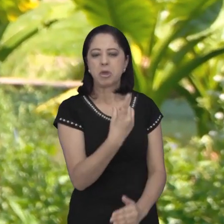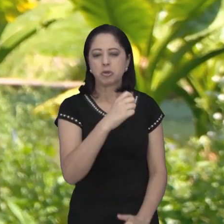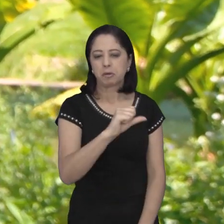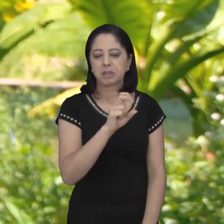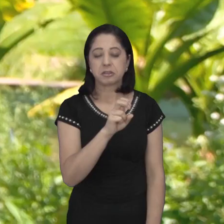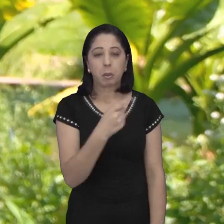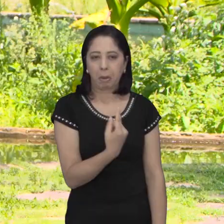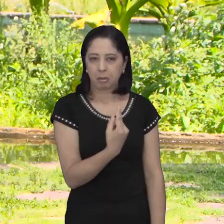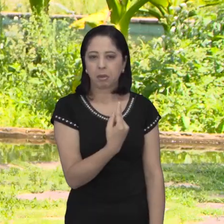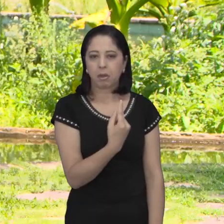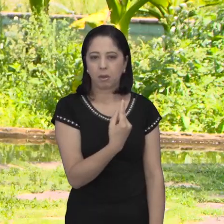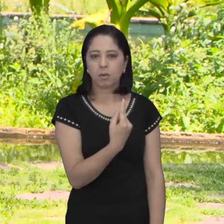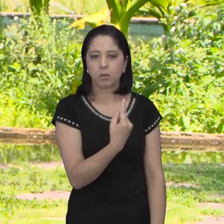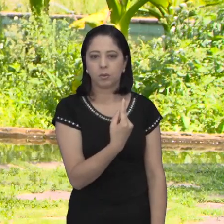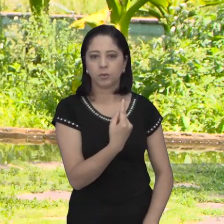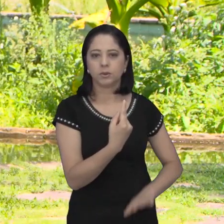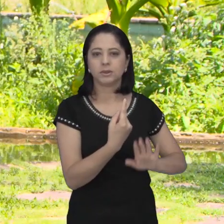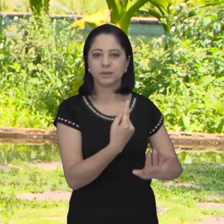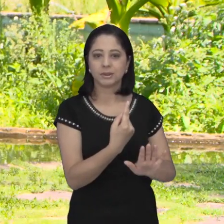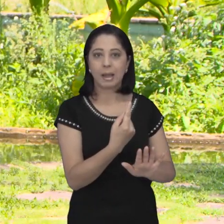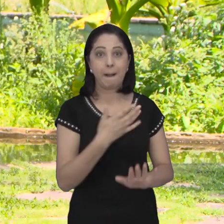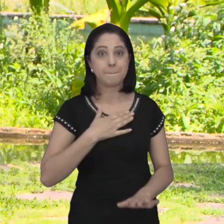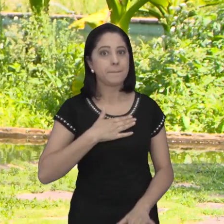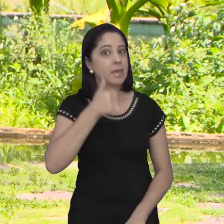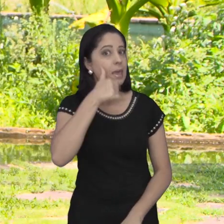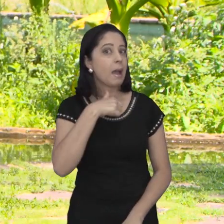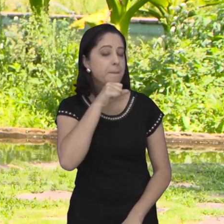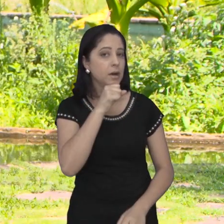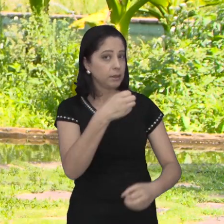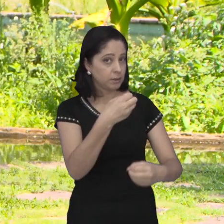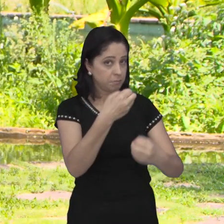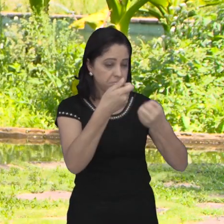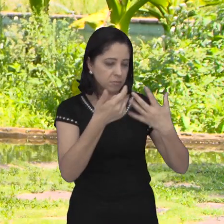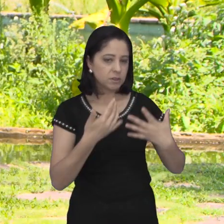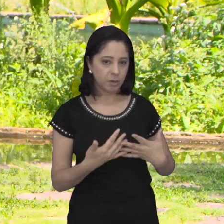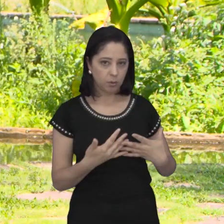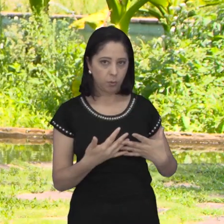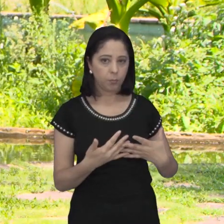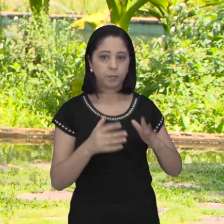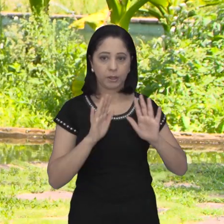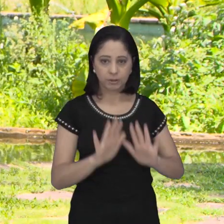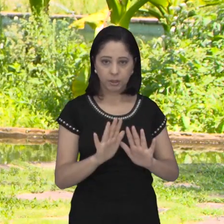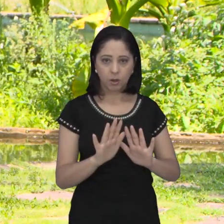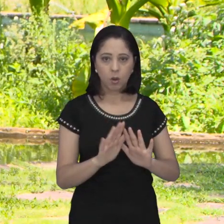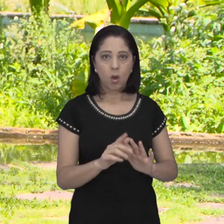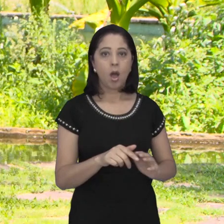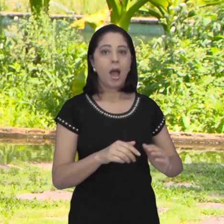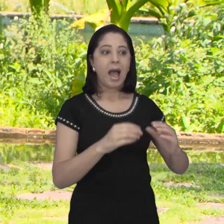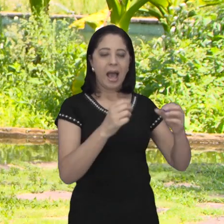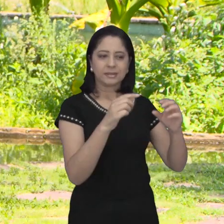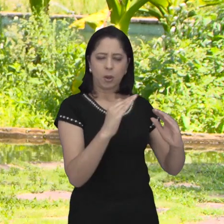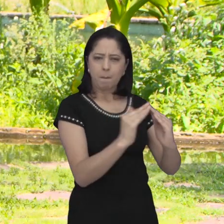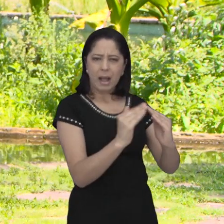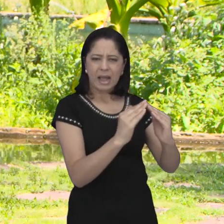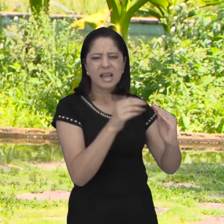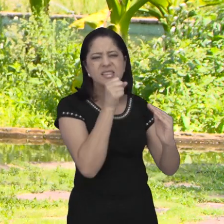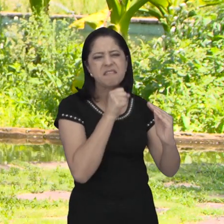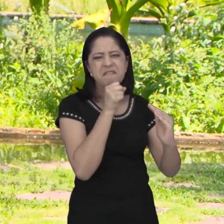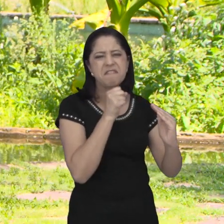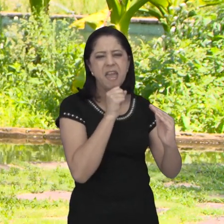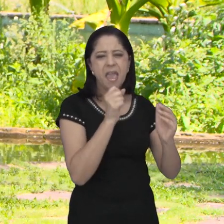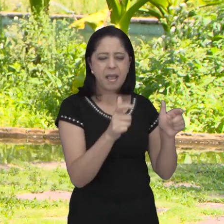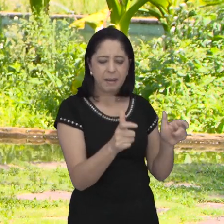ele chegou em 29. A fábrica estava empenhada num banco e o banco ele propôs ao banco, na verdade, para